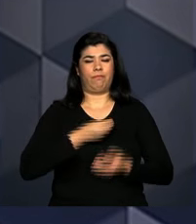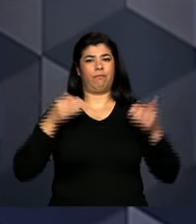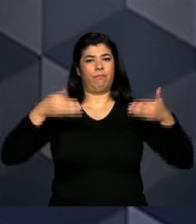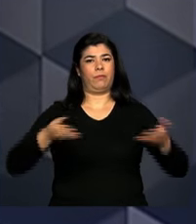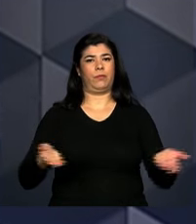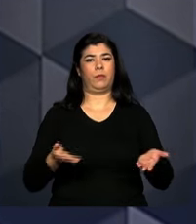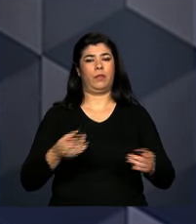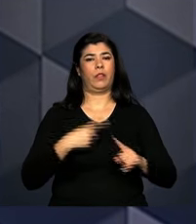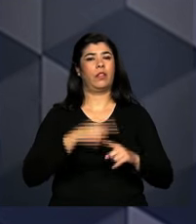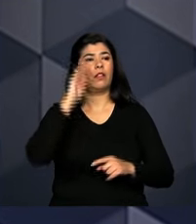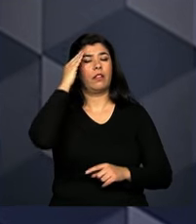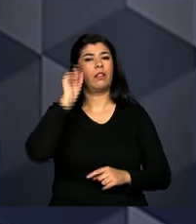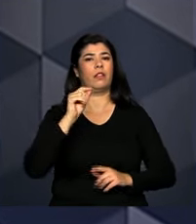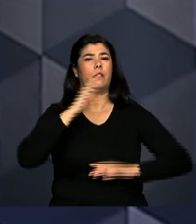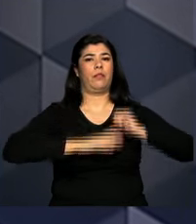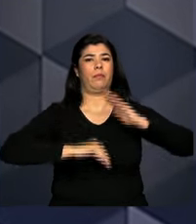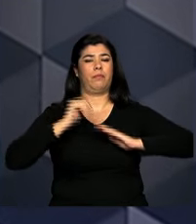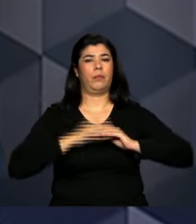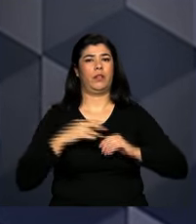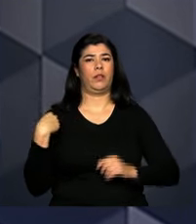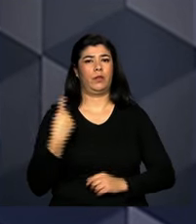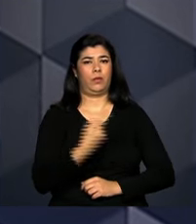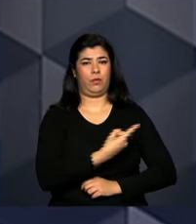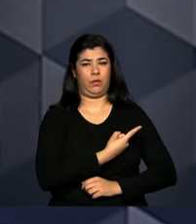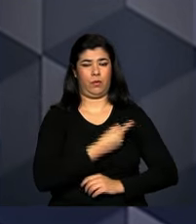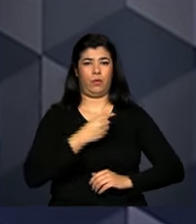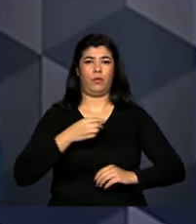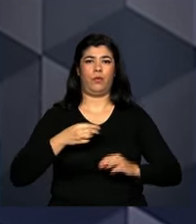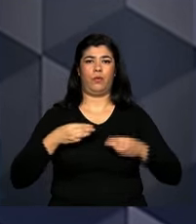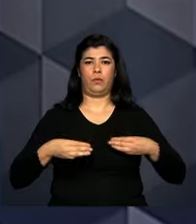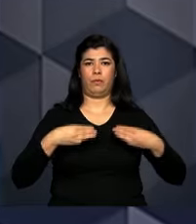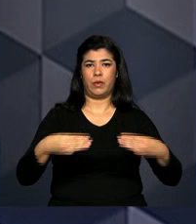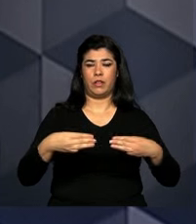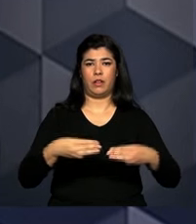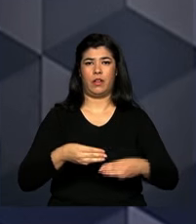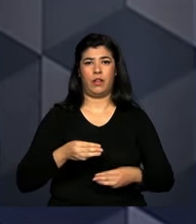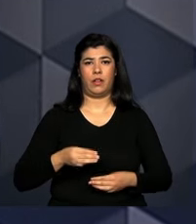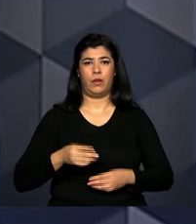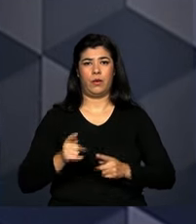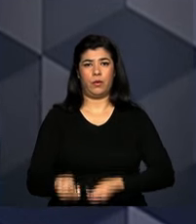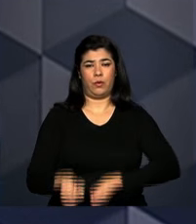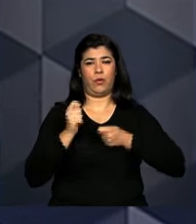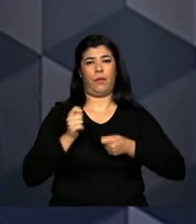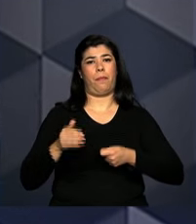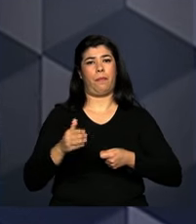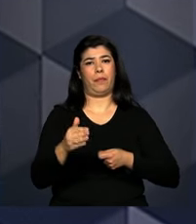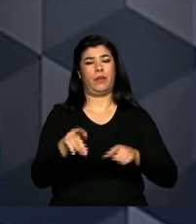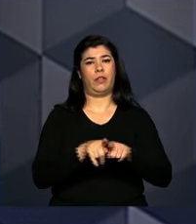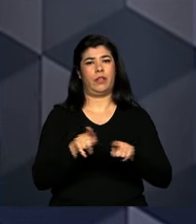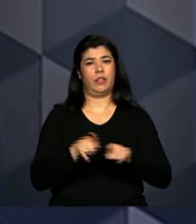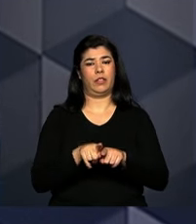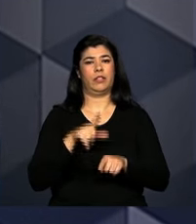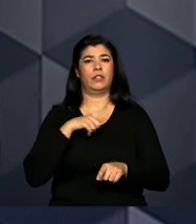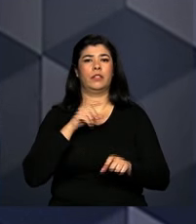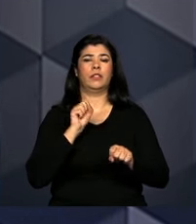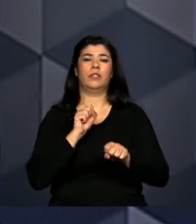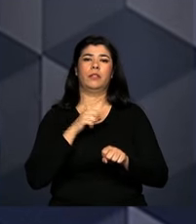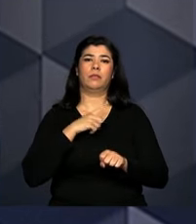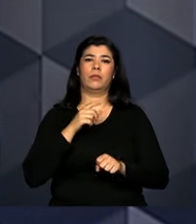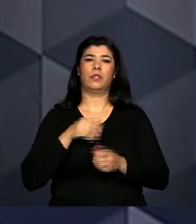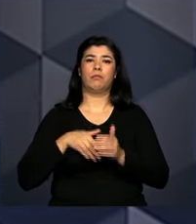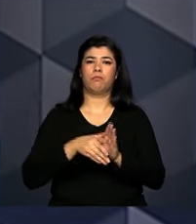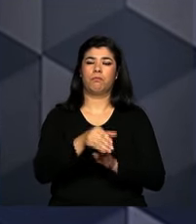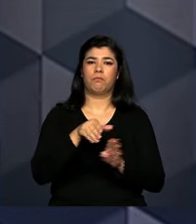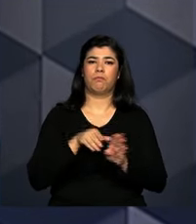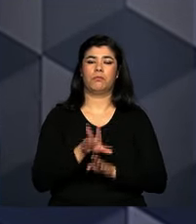compreendendo de que a atividade do nosso Ministério, do Ministério da Pesca e da Aquicultura, por orientação da presidenta